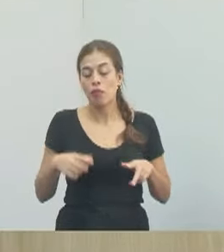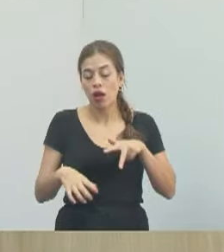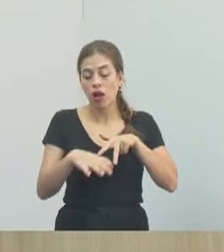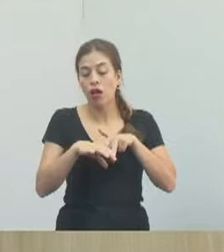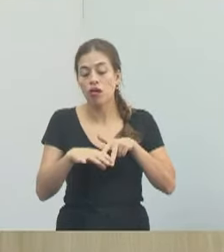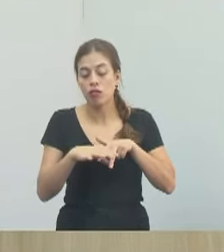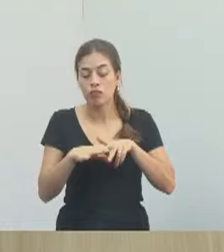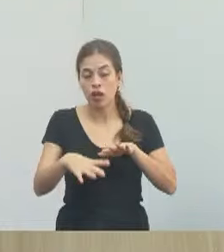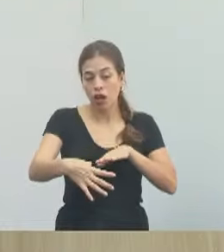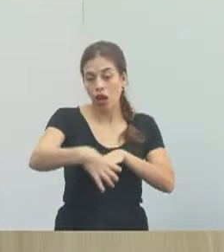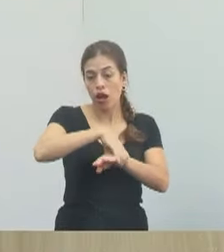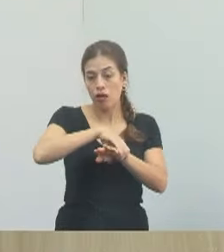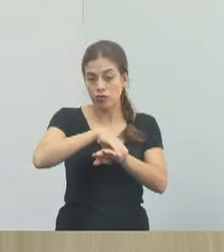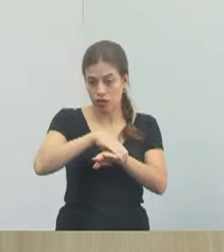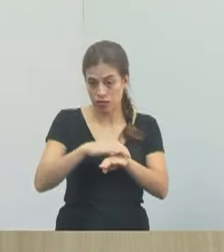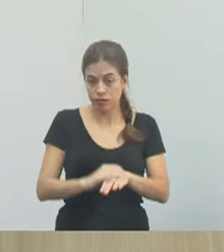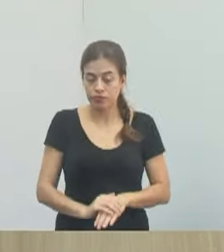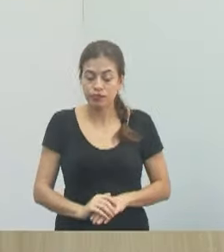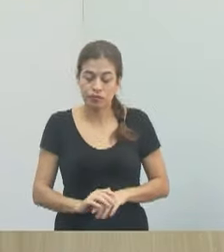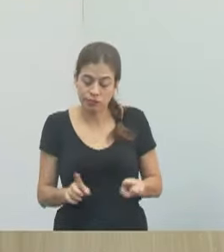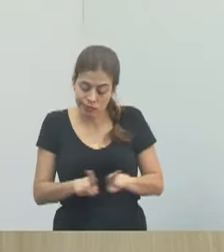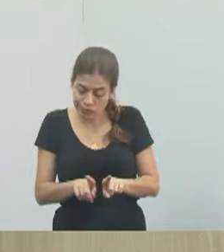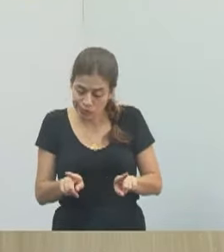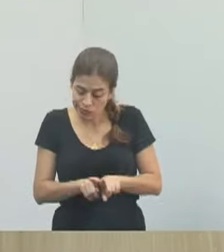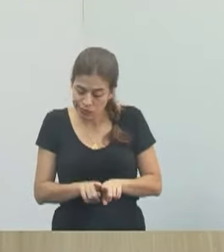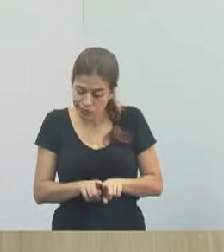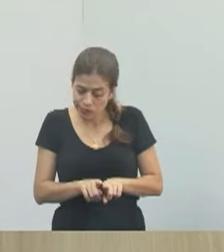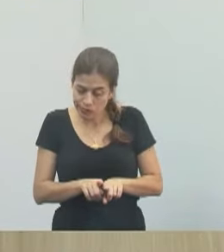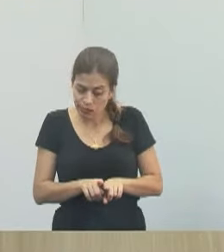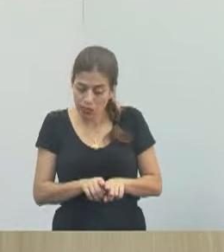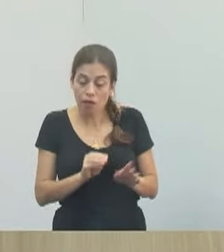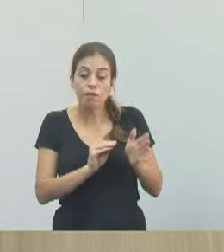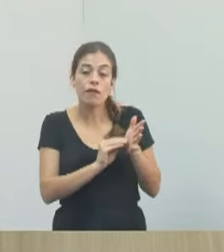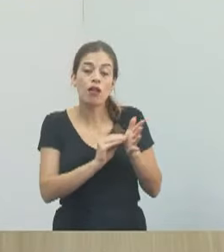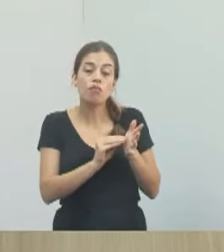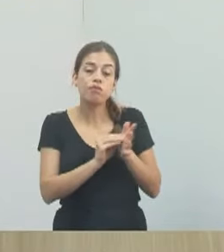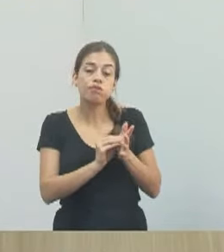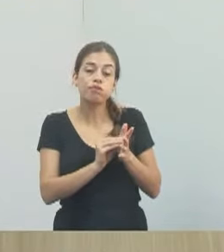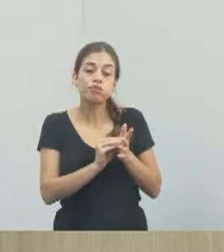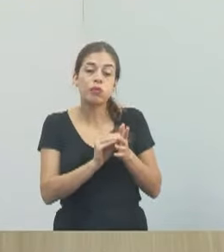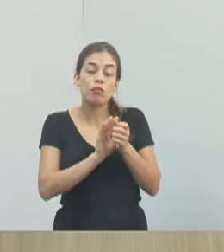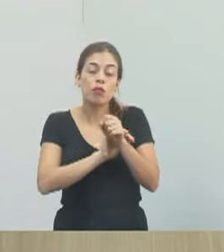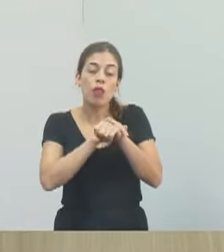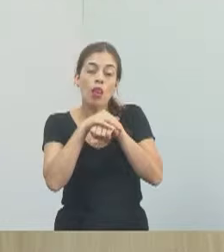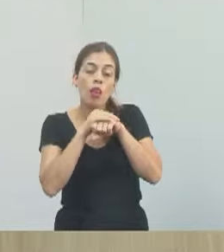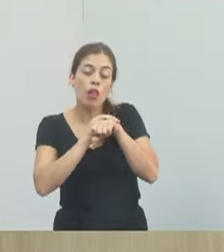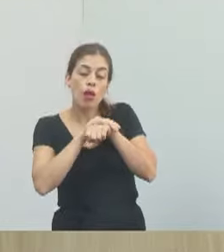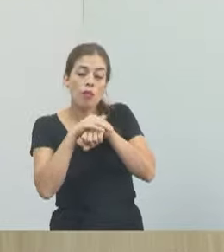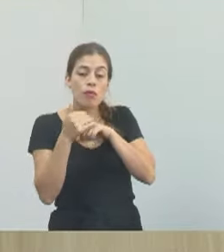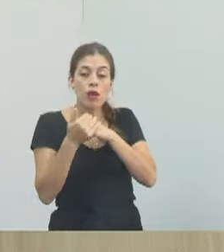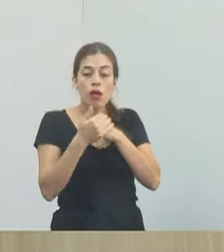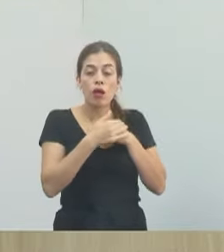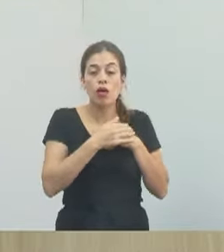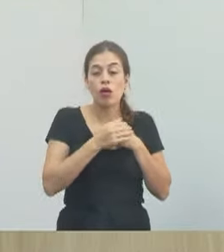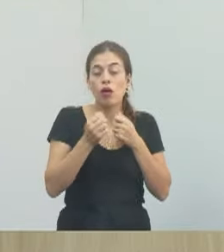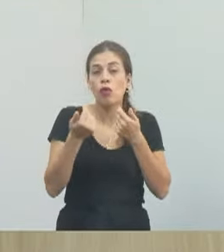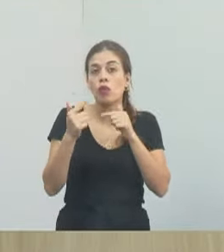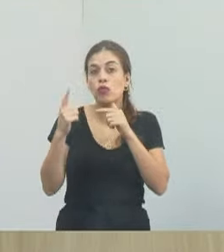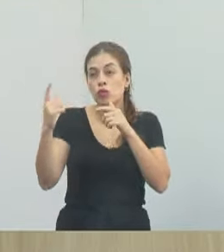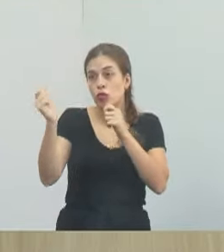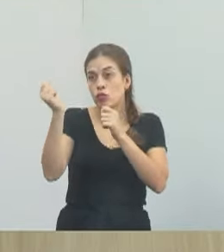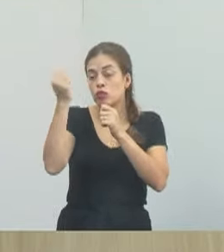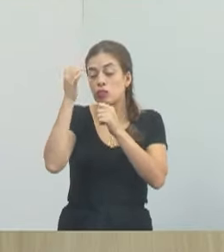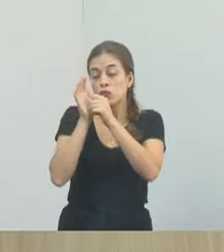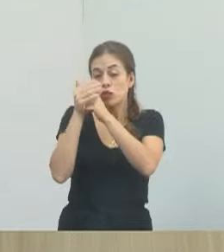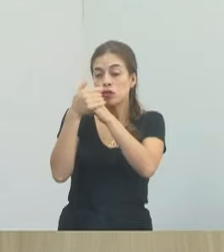e calçados bem como a falta de protetor solar aos agentes comunitários de saúde